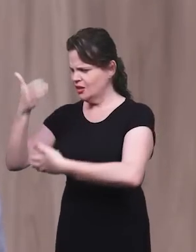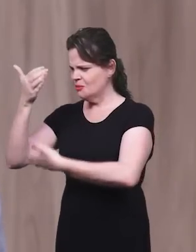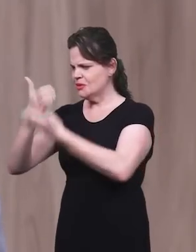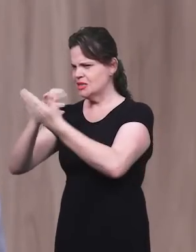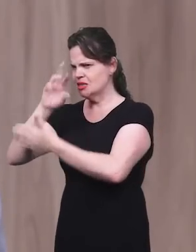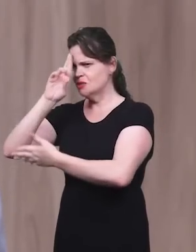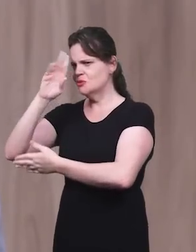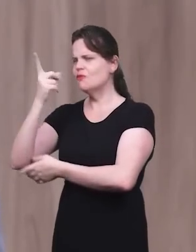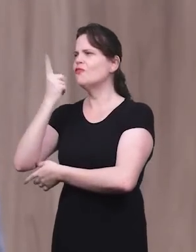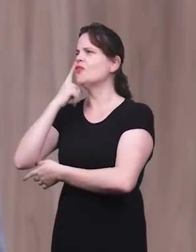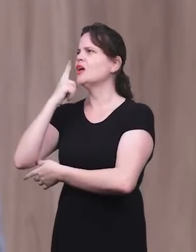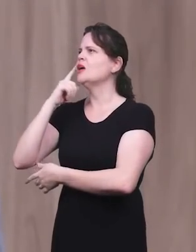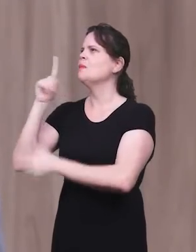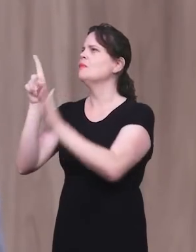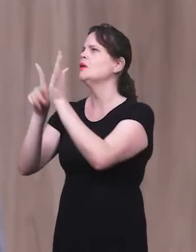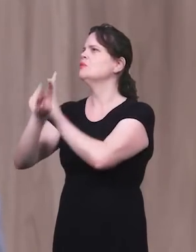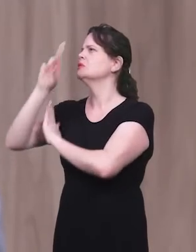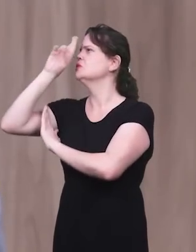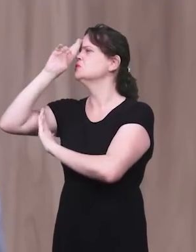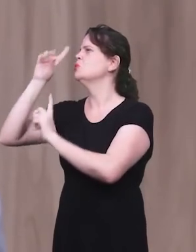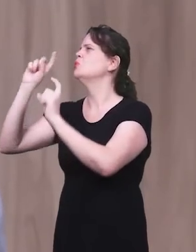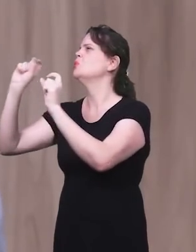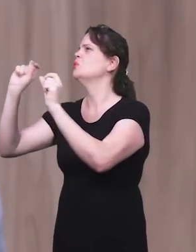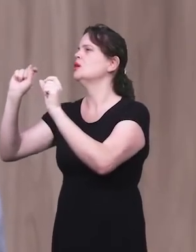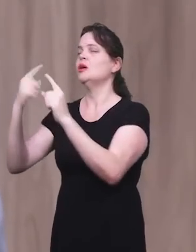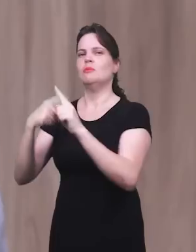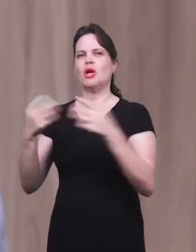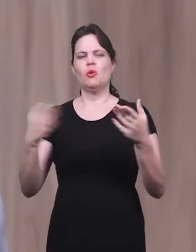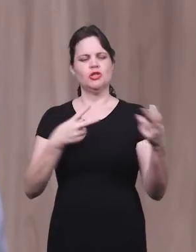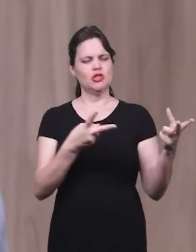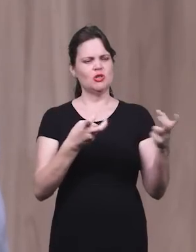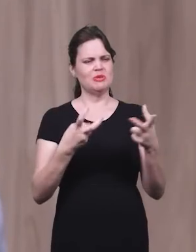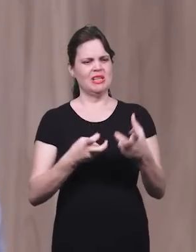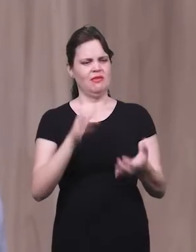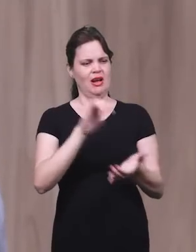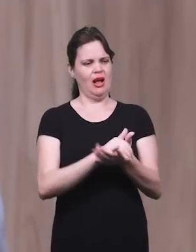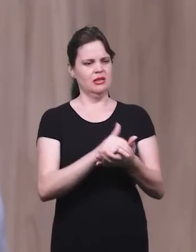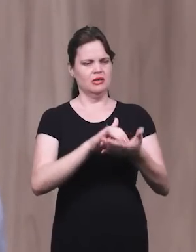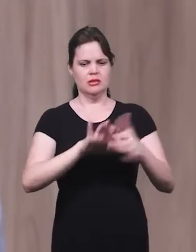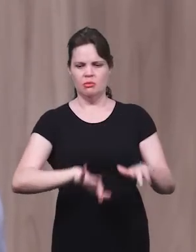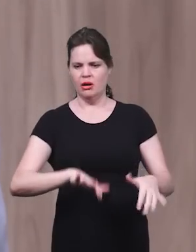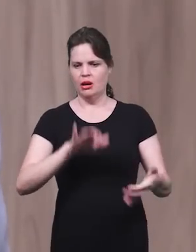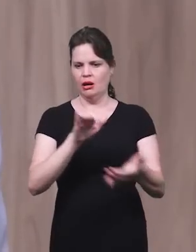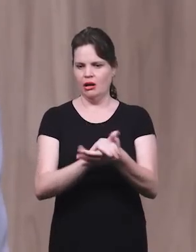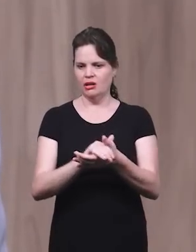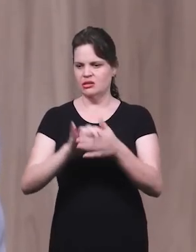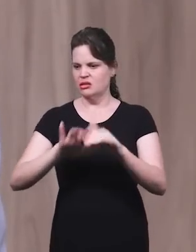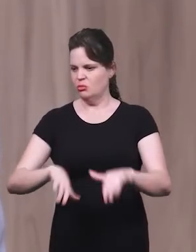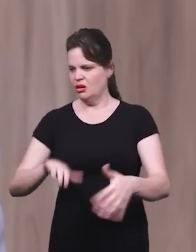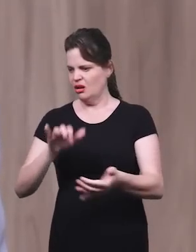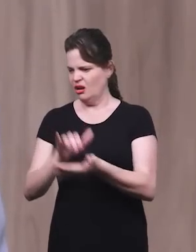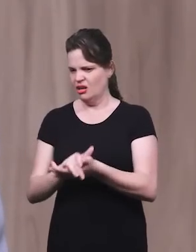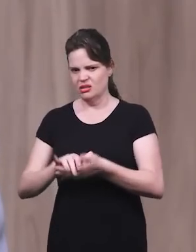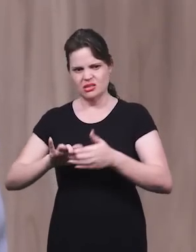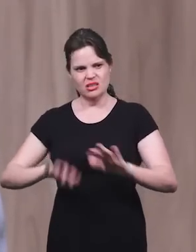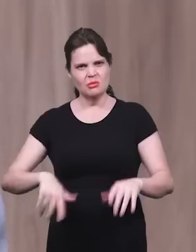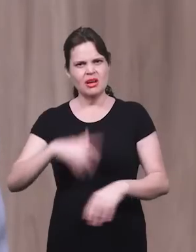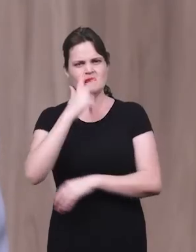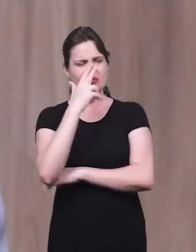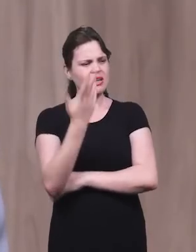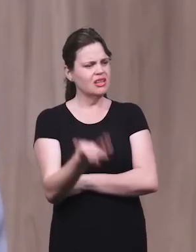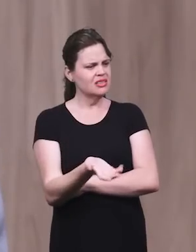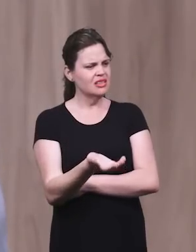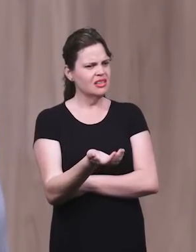Senhor, vê o que o Senhor quer para o seu lar. Eu vejo hoje tão fácil as pessoas se separarem, não se separa, casa de novo com o outro,